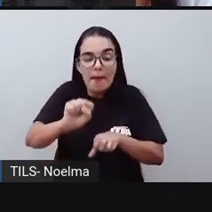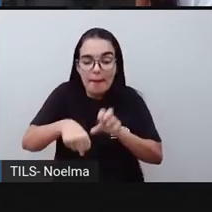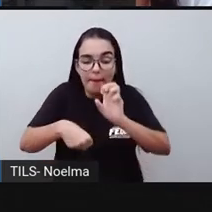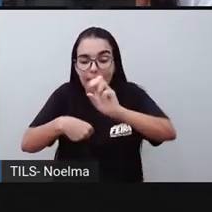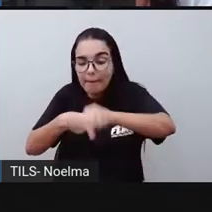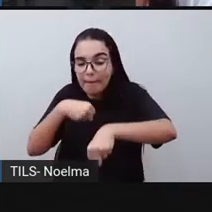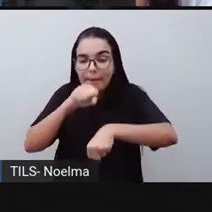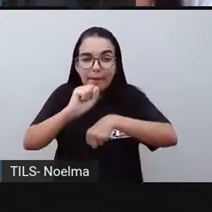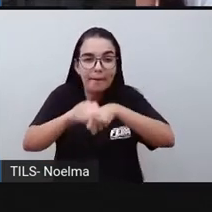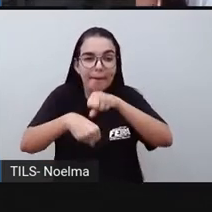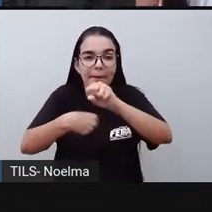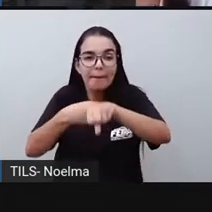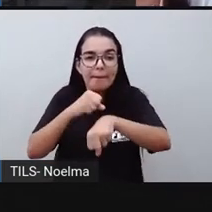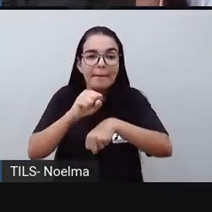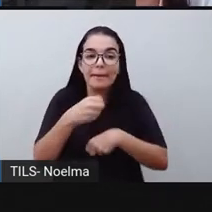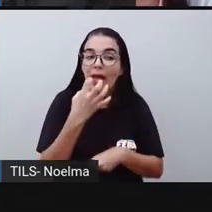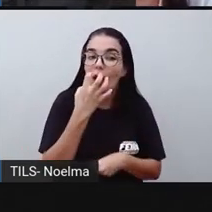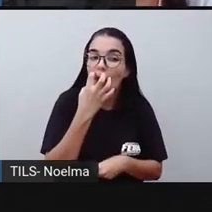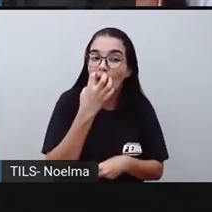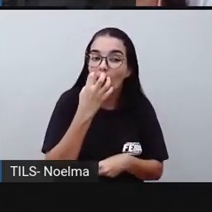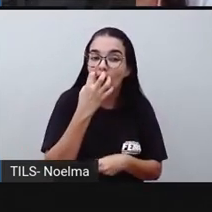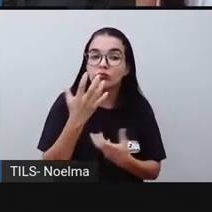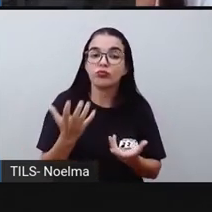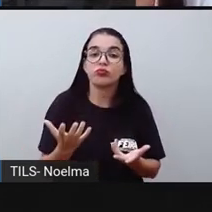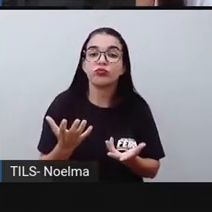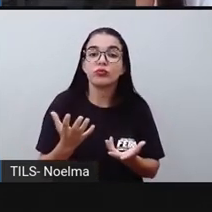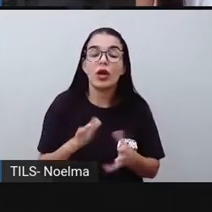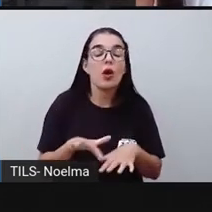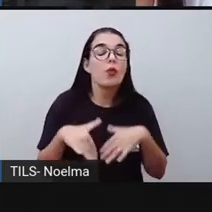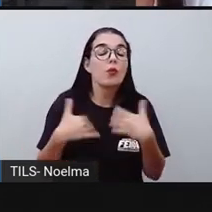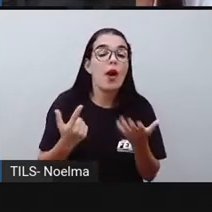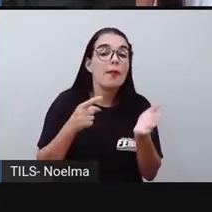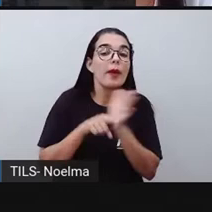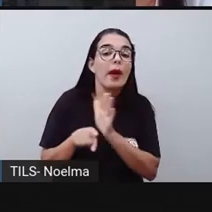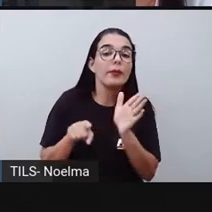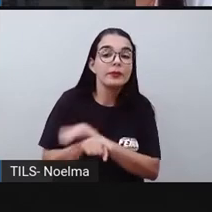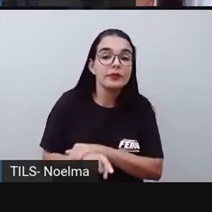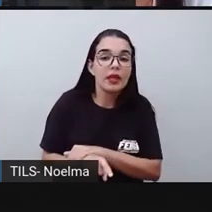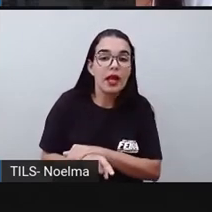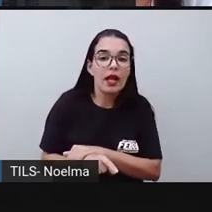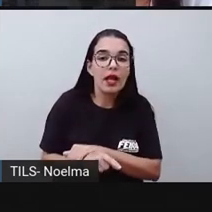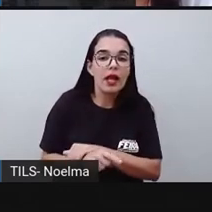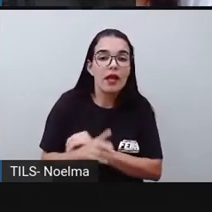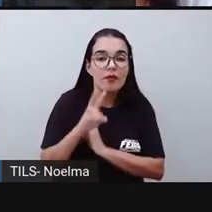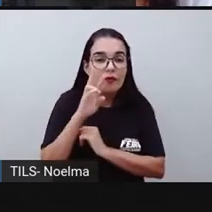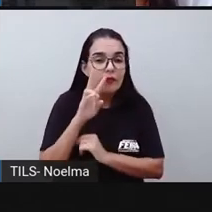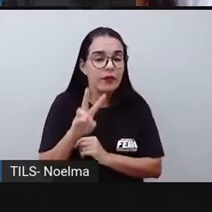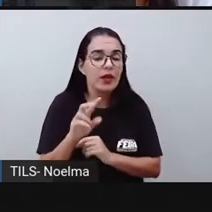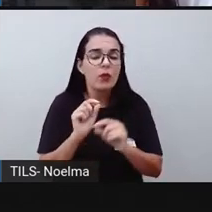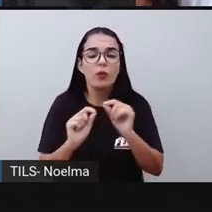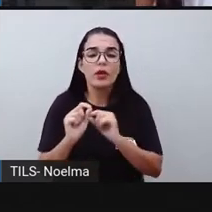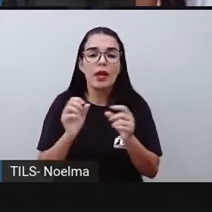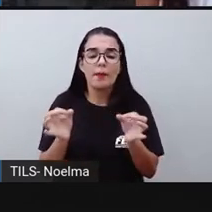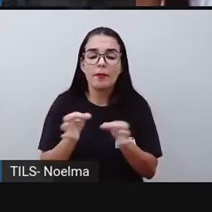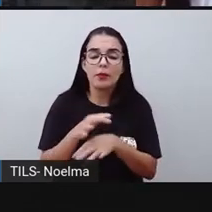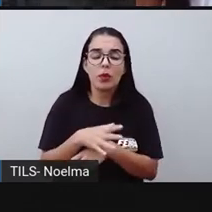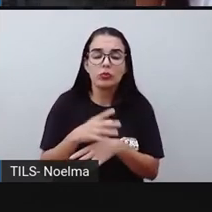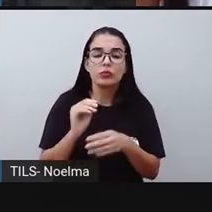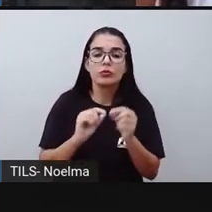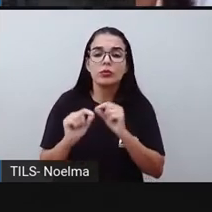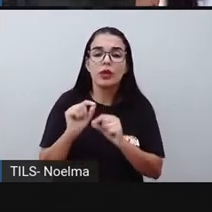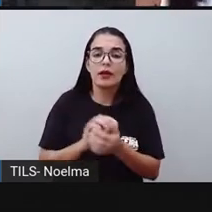cachorro, não é? Do que vai falar o problema? Qual é a pergunta? Vamos resolvê-lo usando qual operação? Por